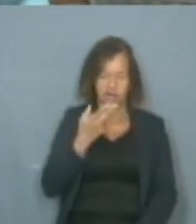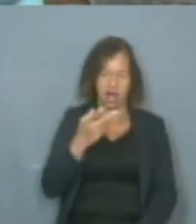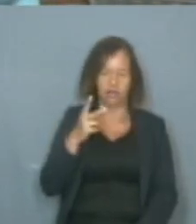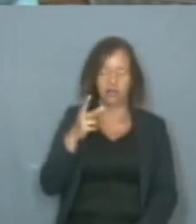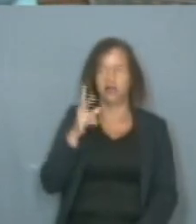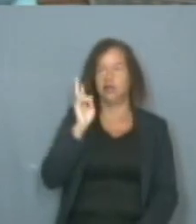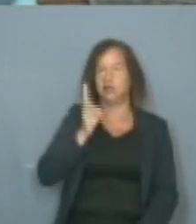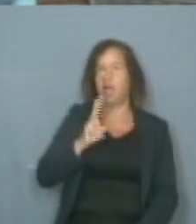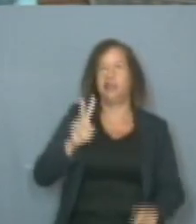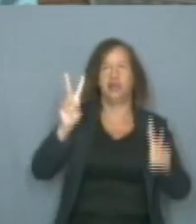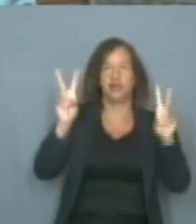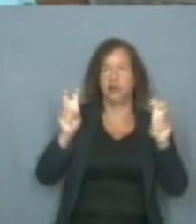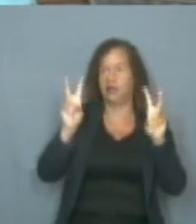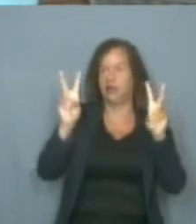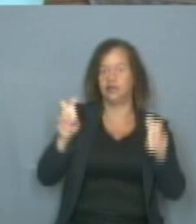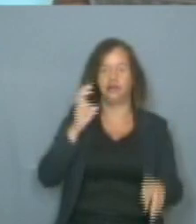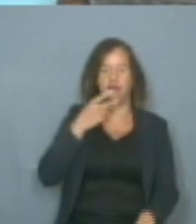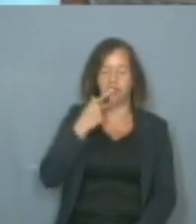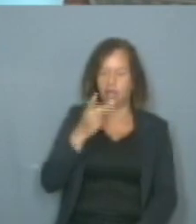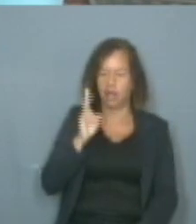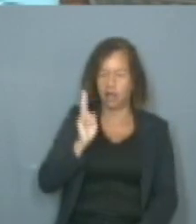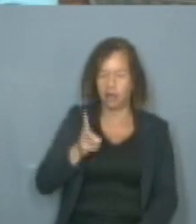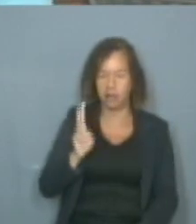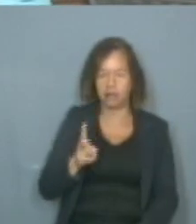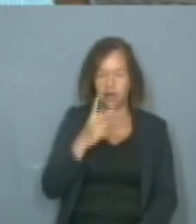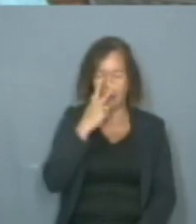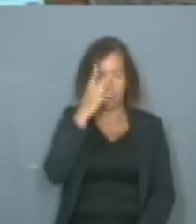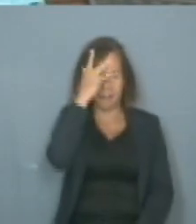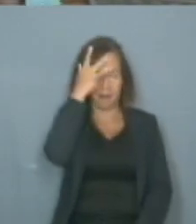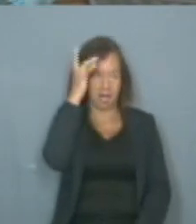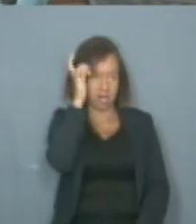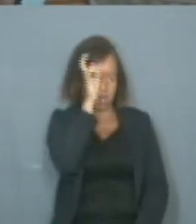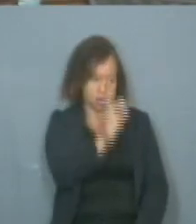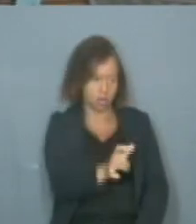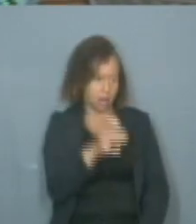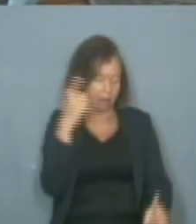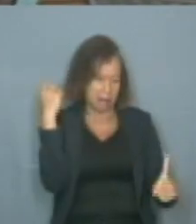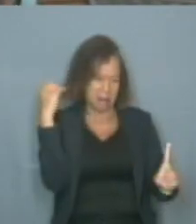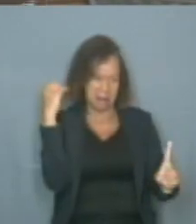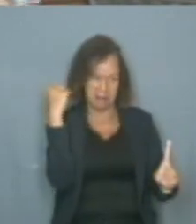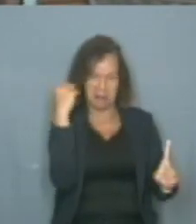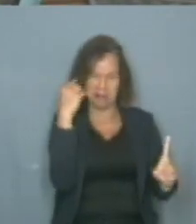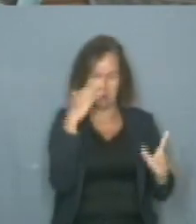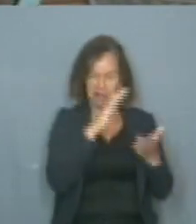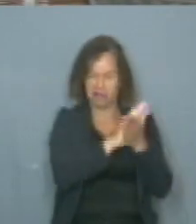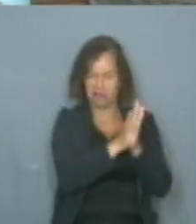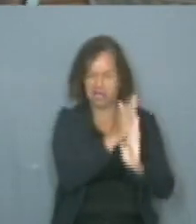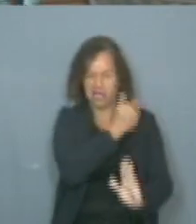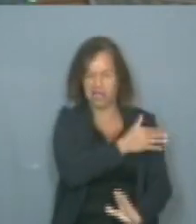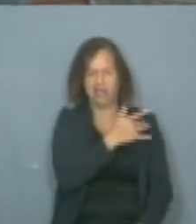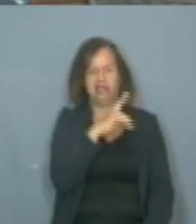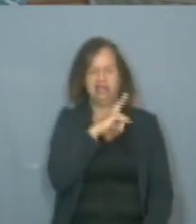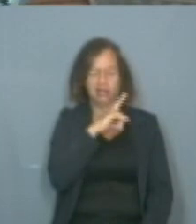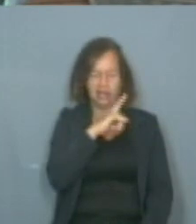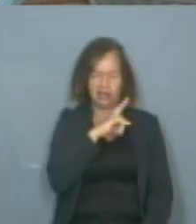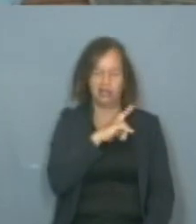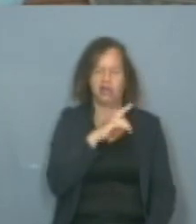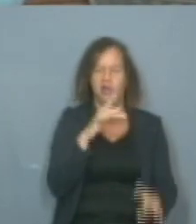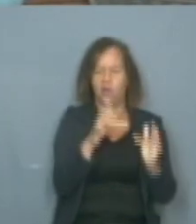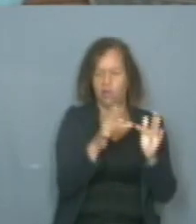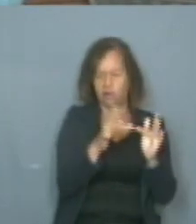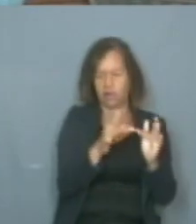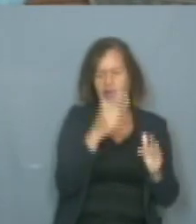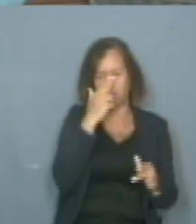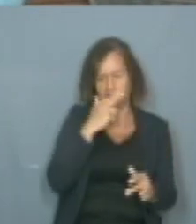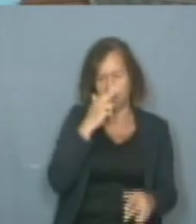nesse assunto, eu sou colocada como alguém que é contra as pessoas que têm relacionamento sexual, pessoas do